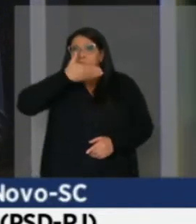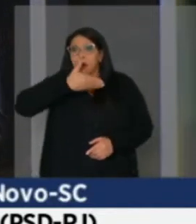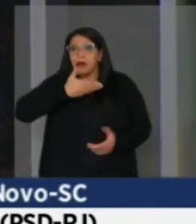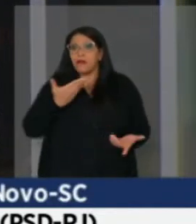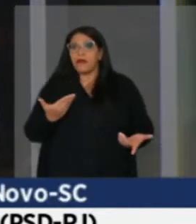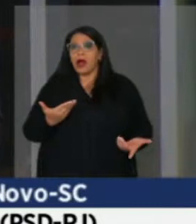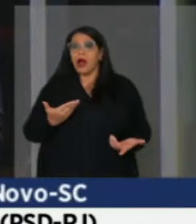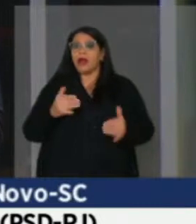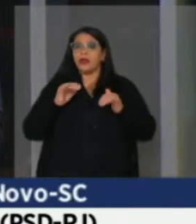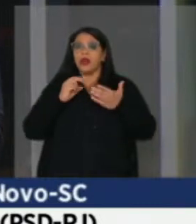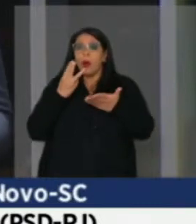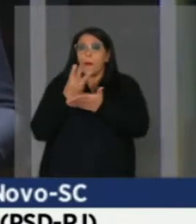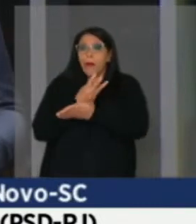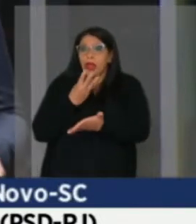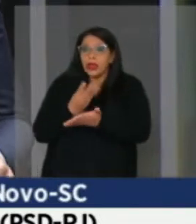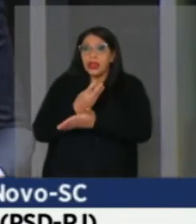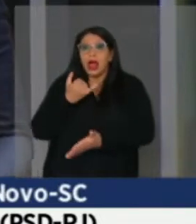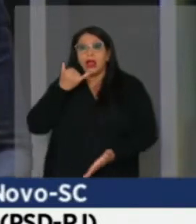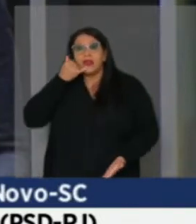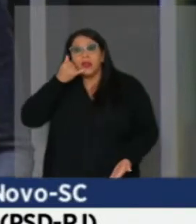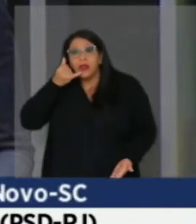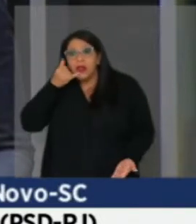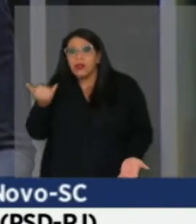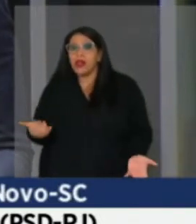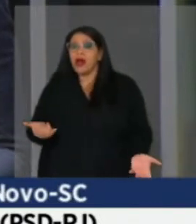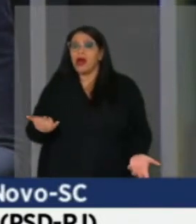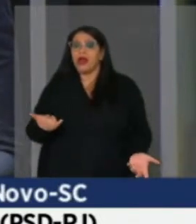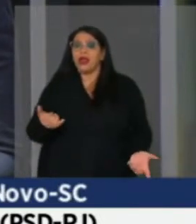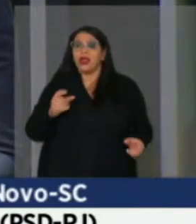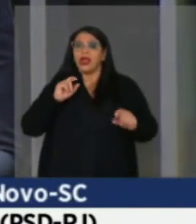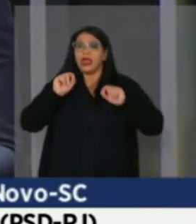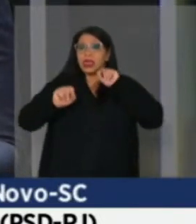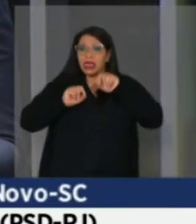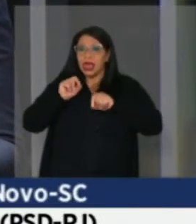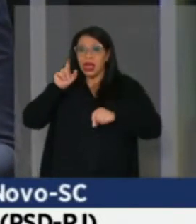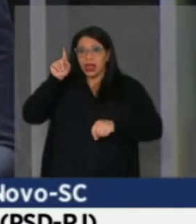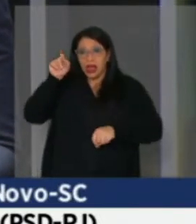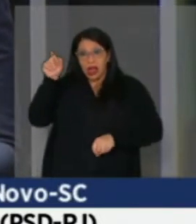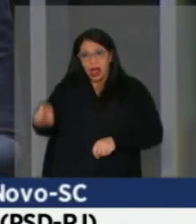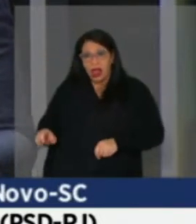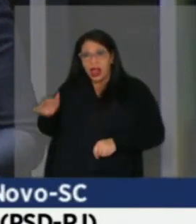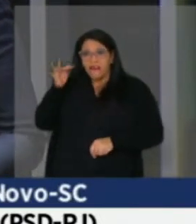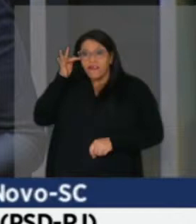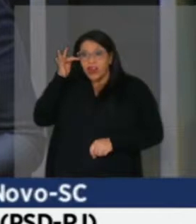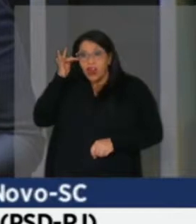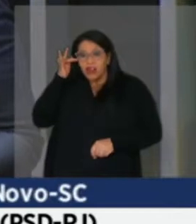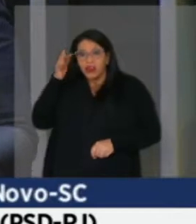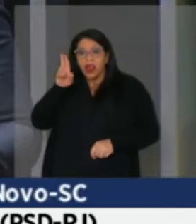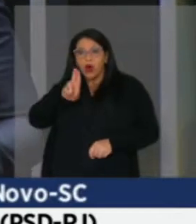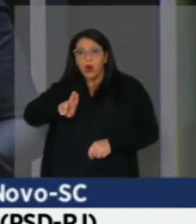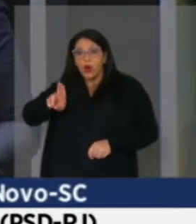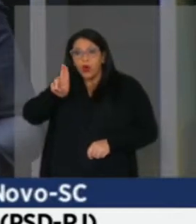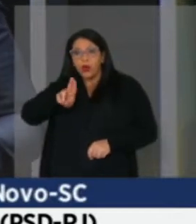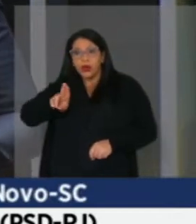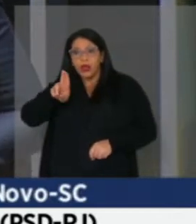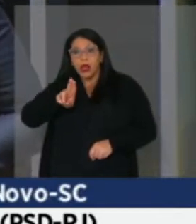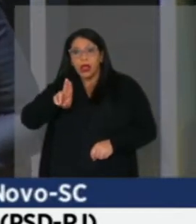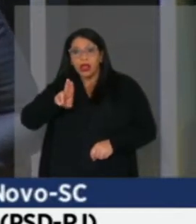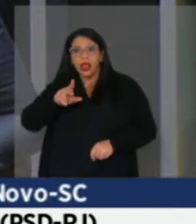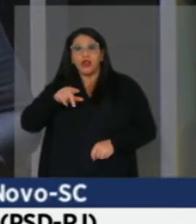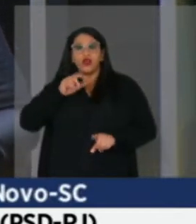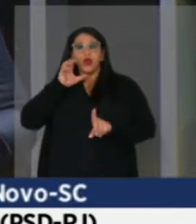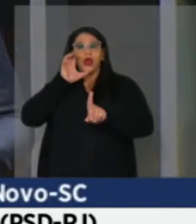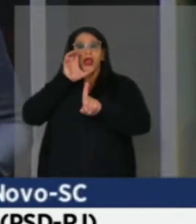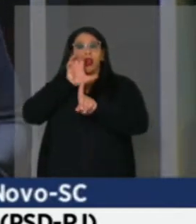através de mensagens do seu próprio celular, que ela iria utilizar-se supostamente da sua